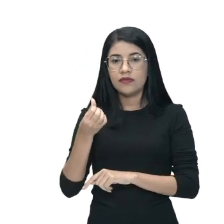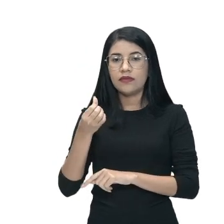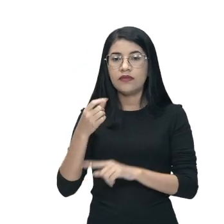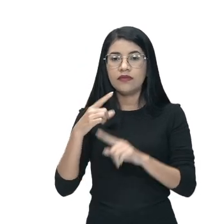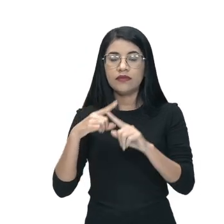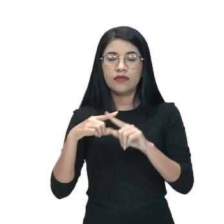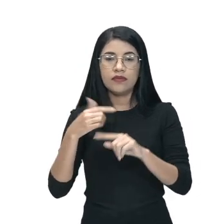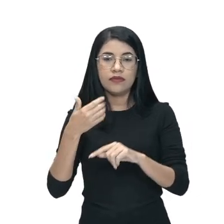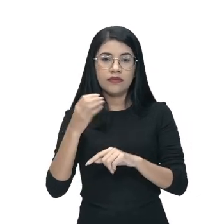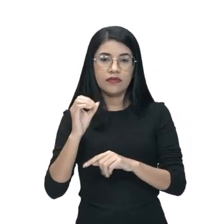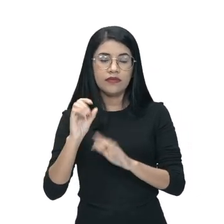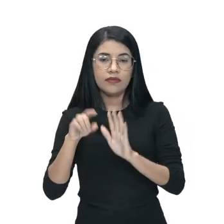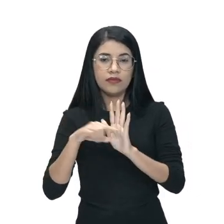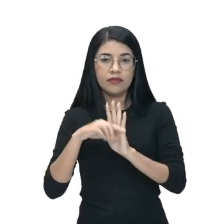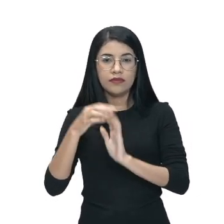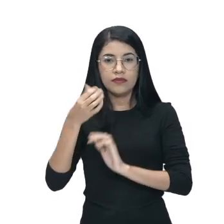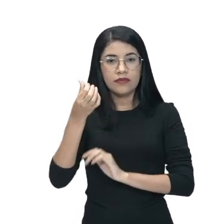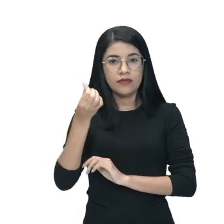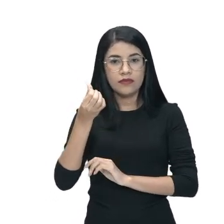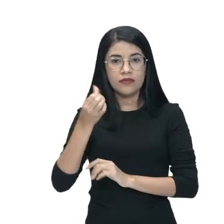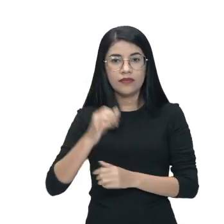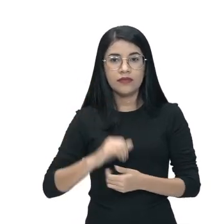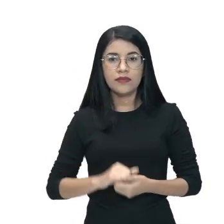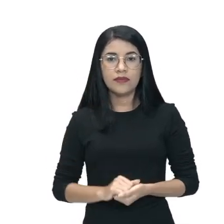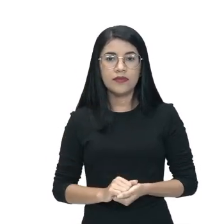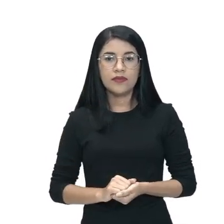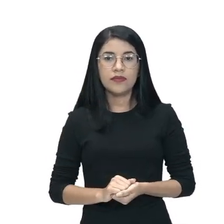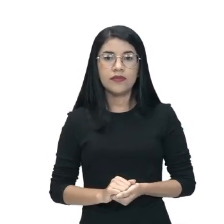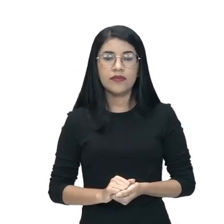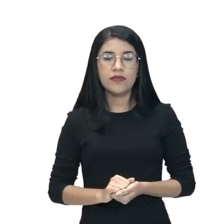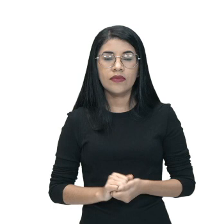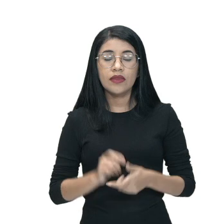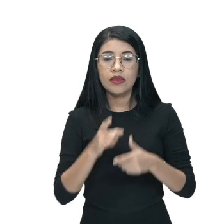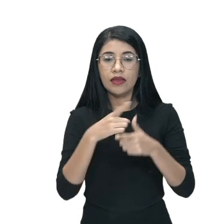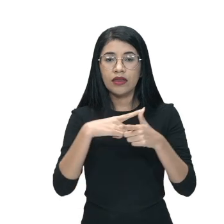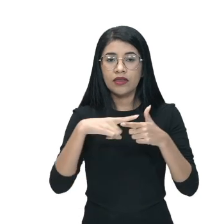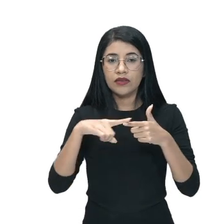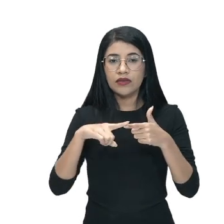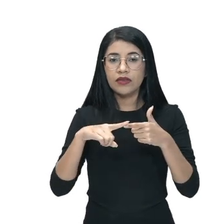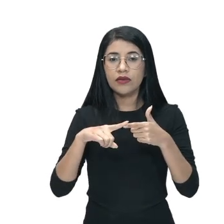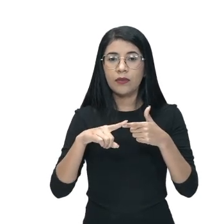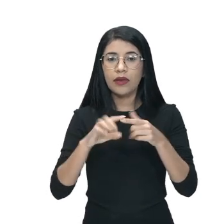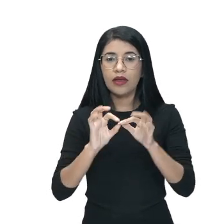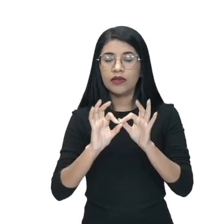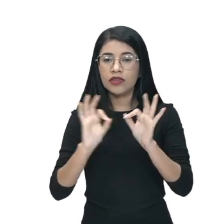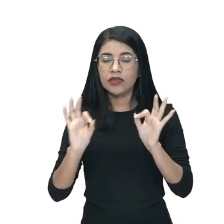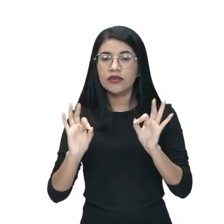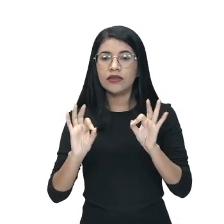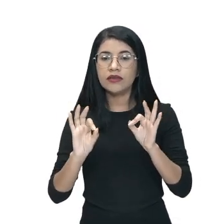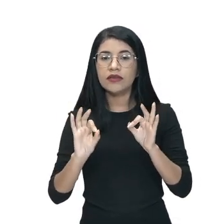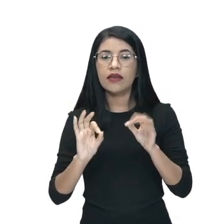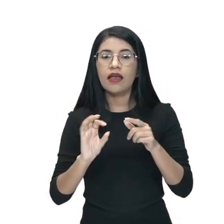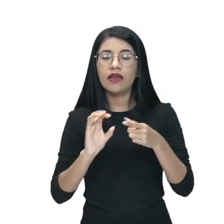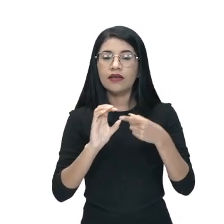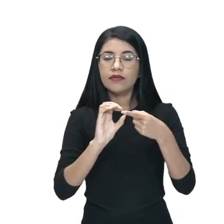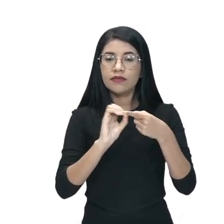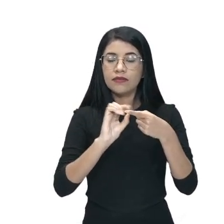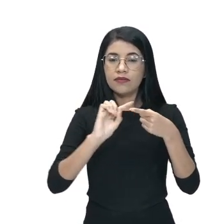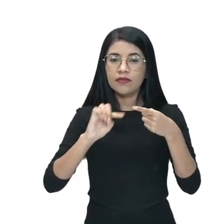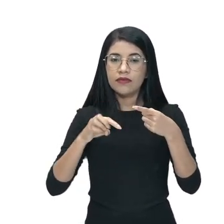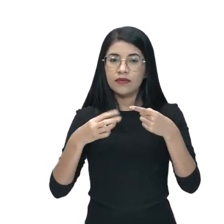6 vezes 10 a menos 6, dividido pela distância ao quadrado. A distância